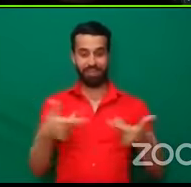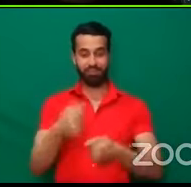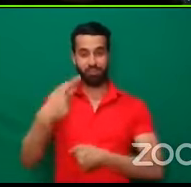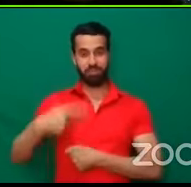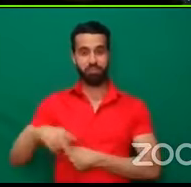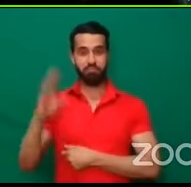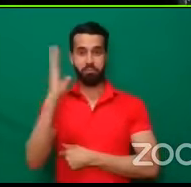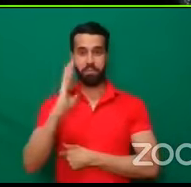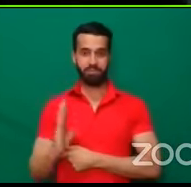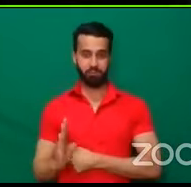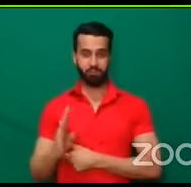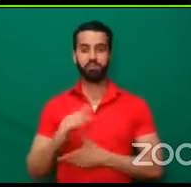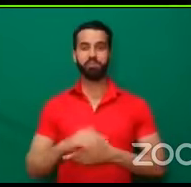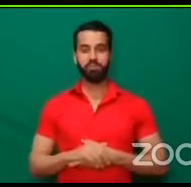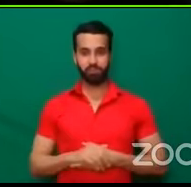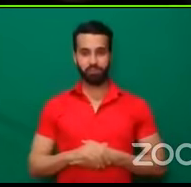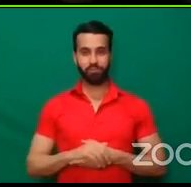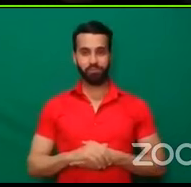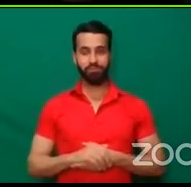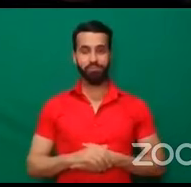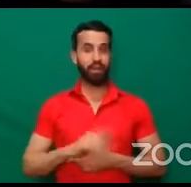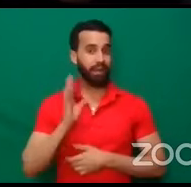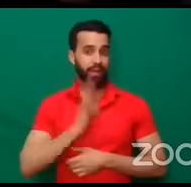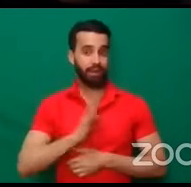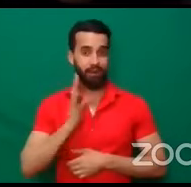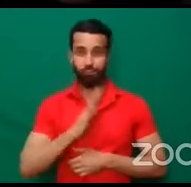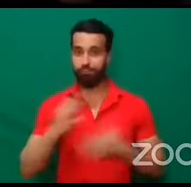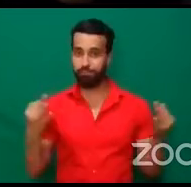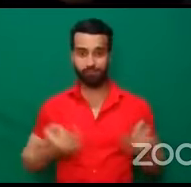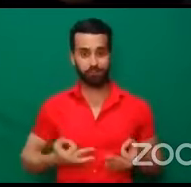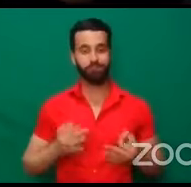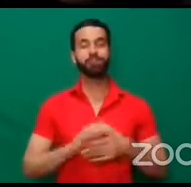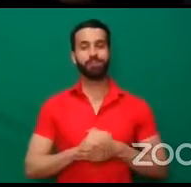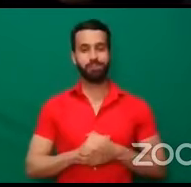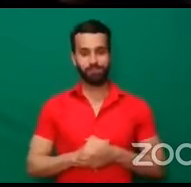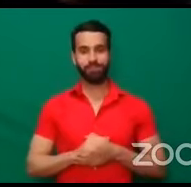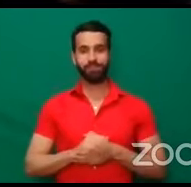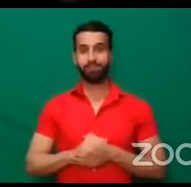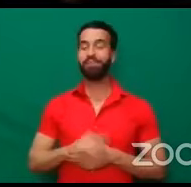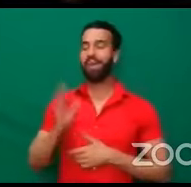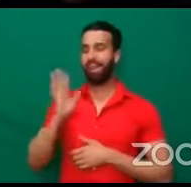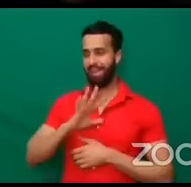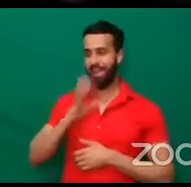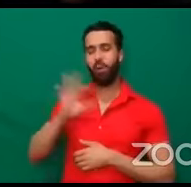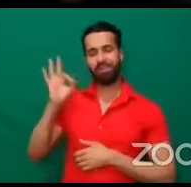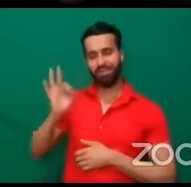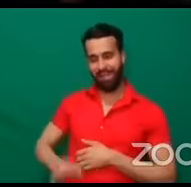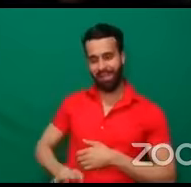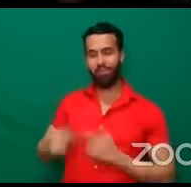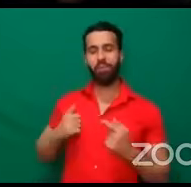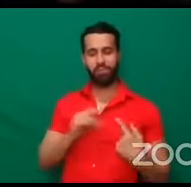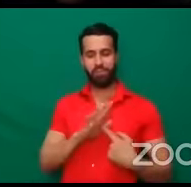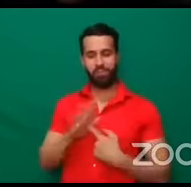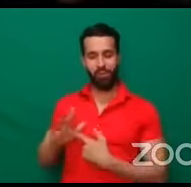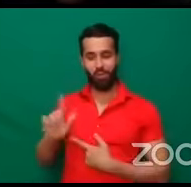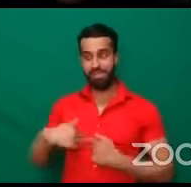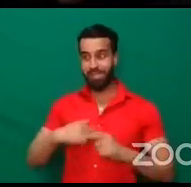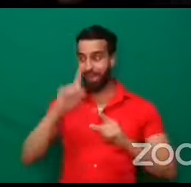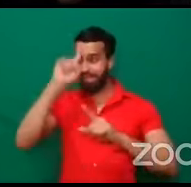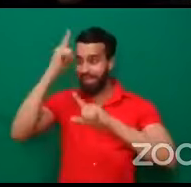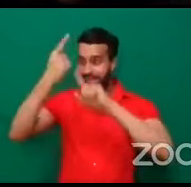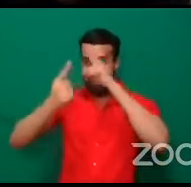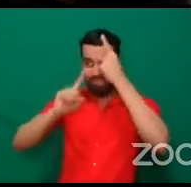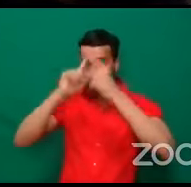E é É muito legal, incrível, né? muito legal, e realmente mostra, tem muita criatividade de